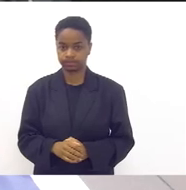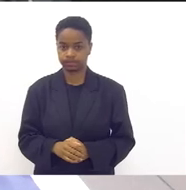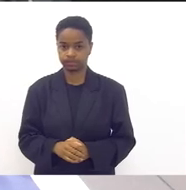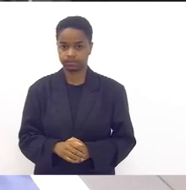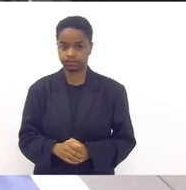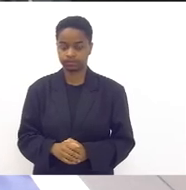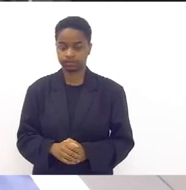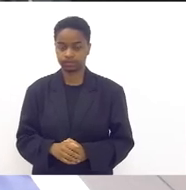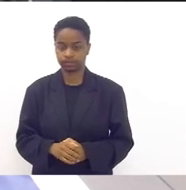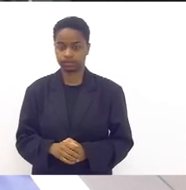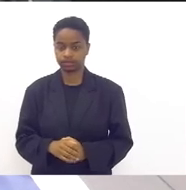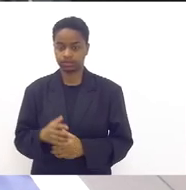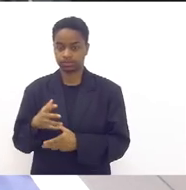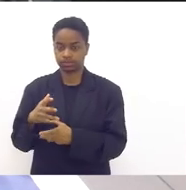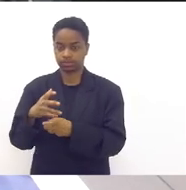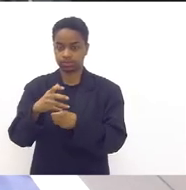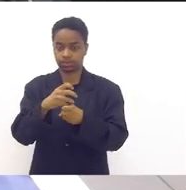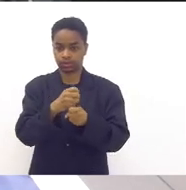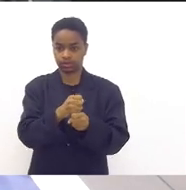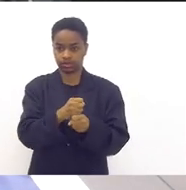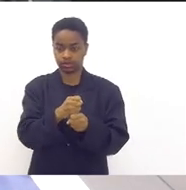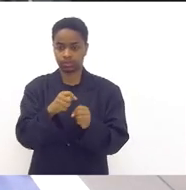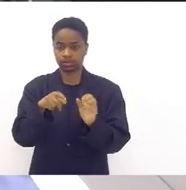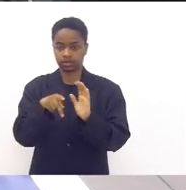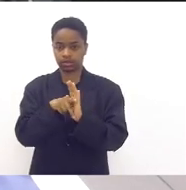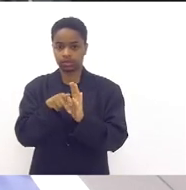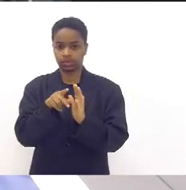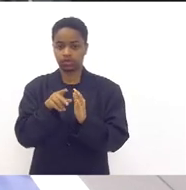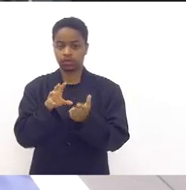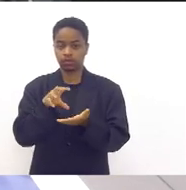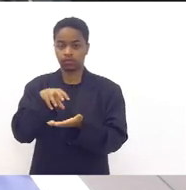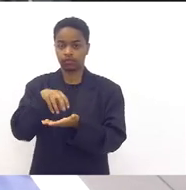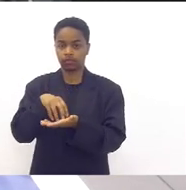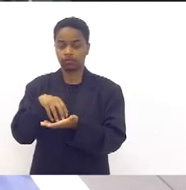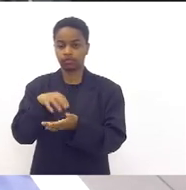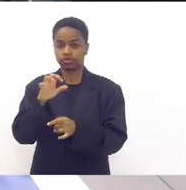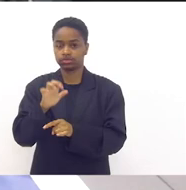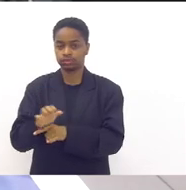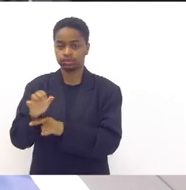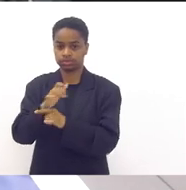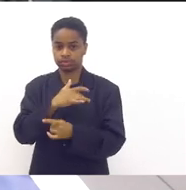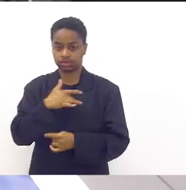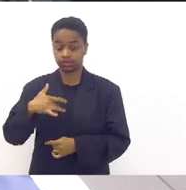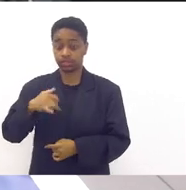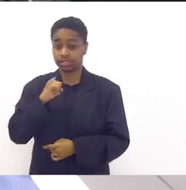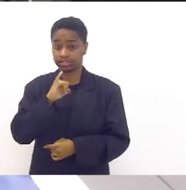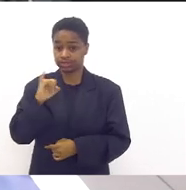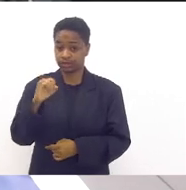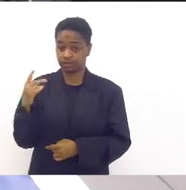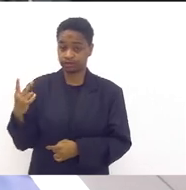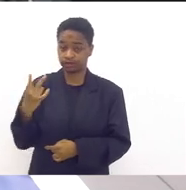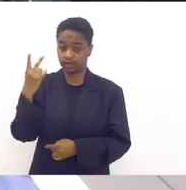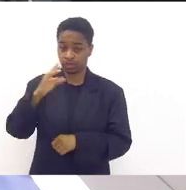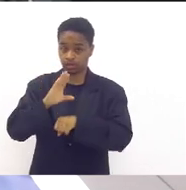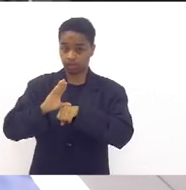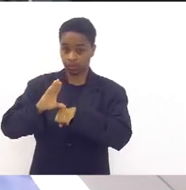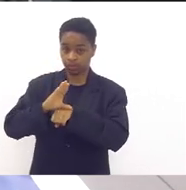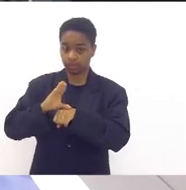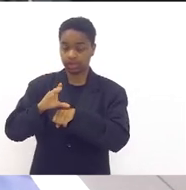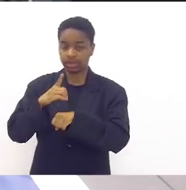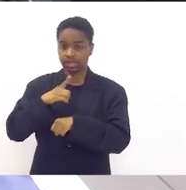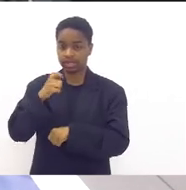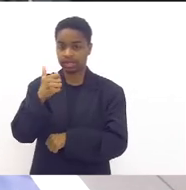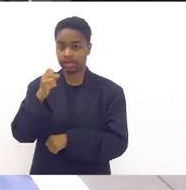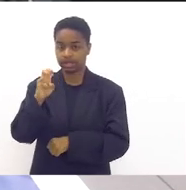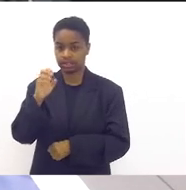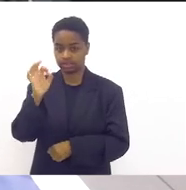as contas do Fundo Estadual de Saúde, se os recursos constitucionais, que são